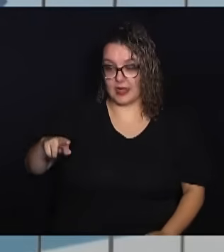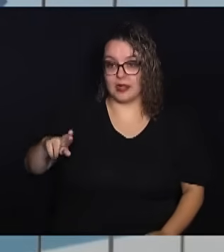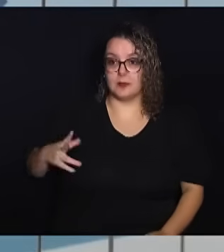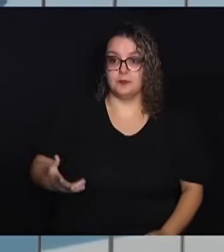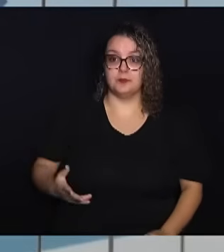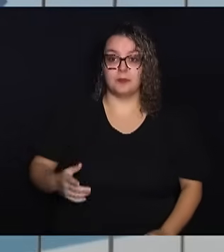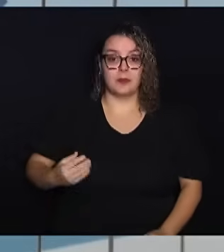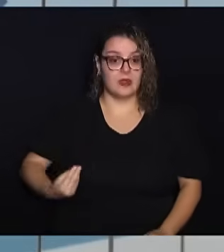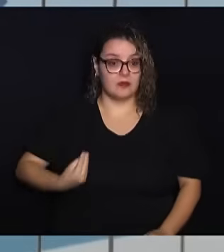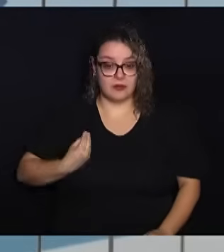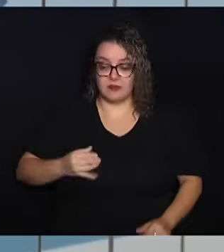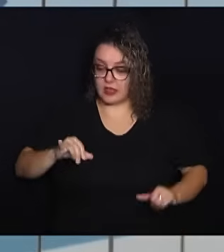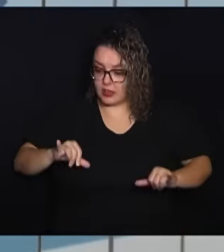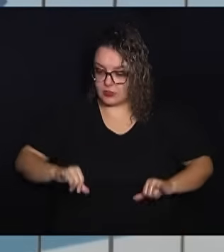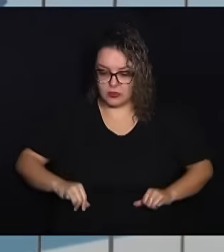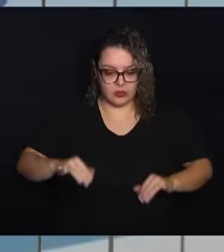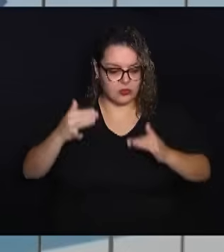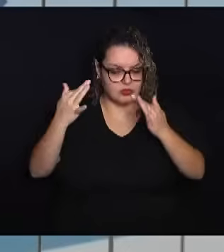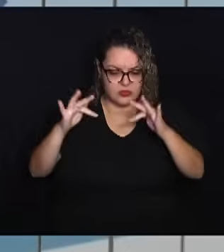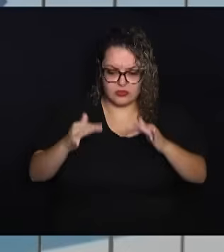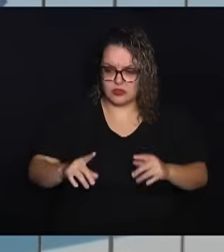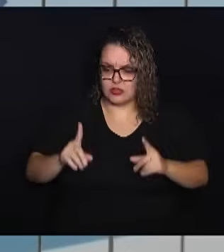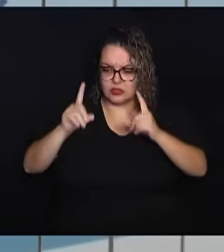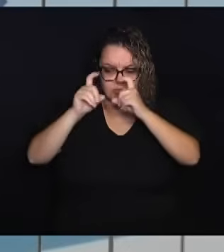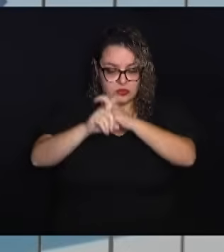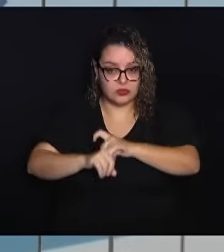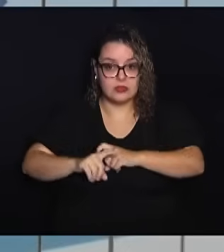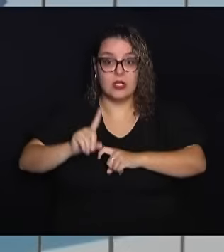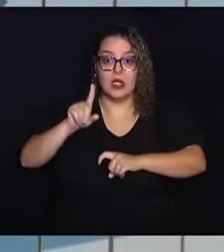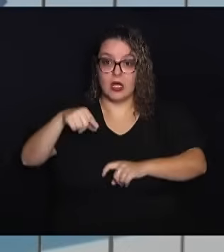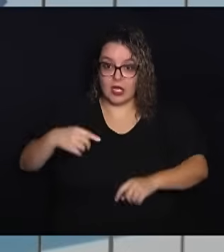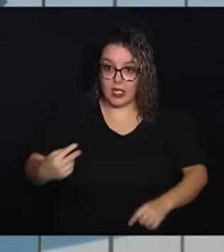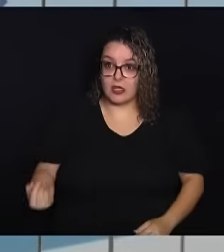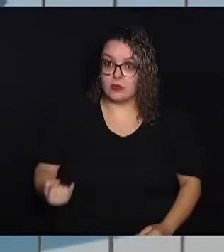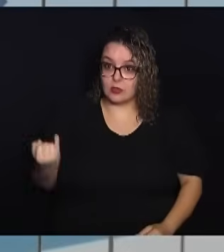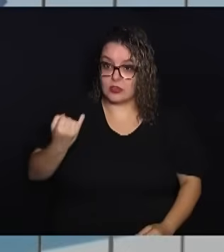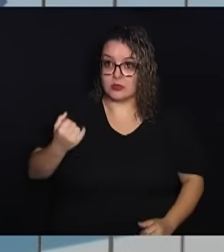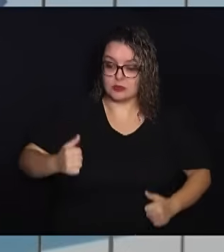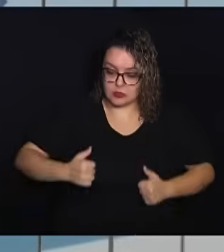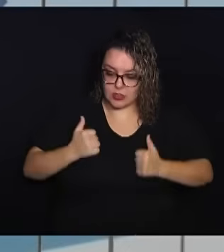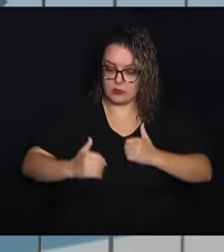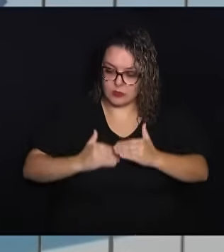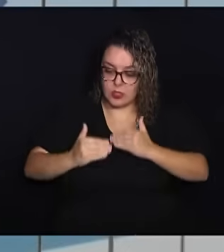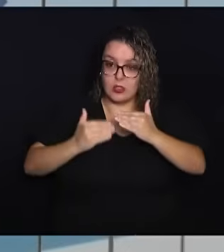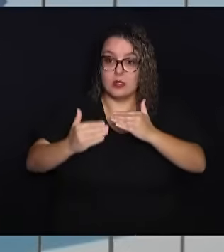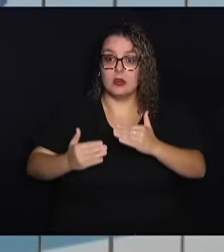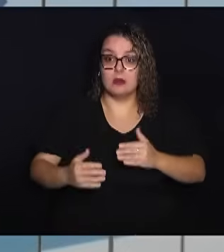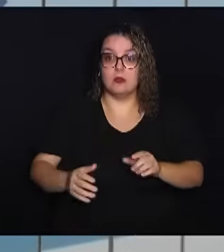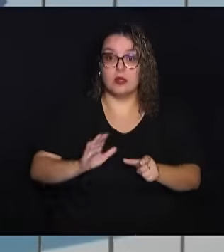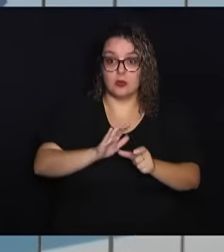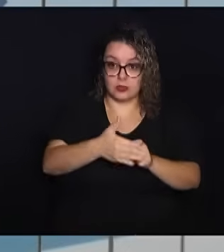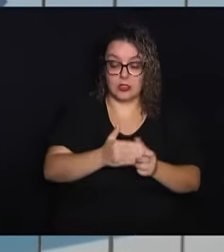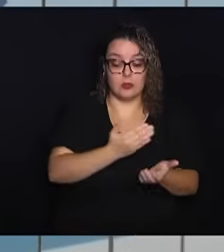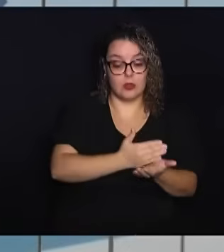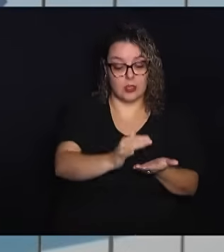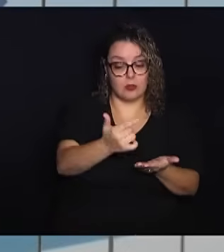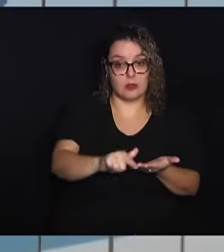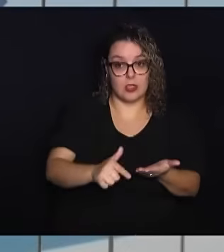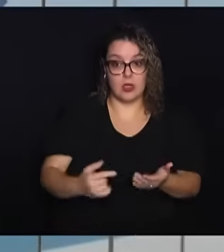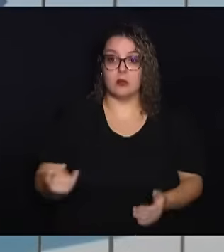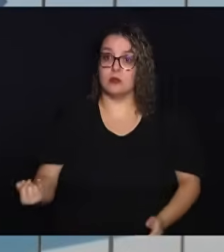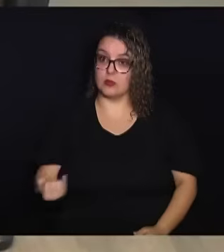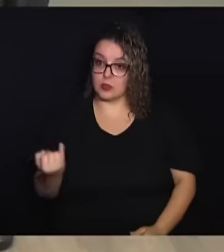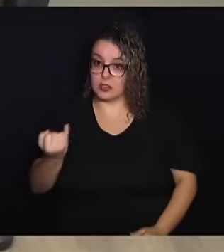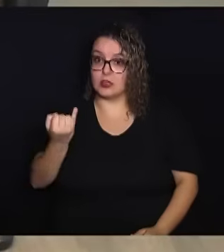anticorpos, para você dar a volta por cima e fazer valer essa palavra a pena, né? O recomeçar valer a pena mesmo na sua vida,